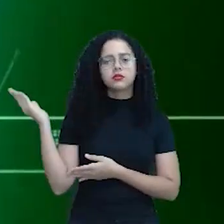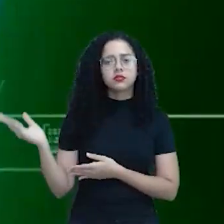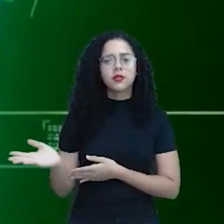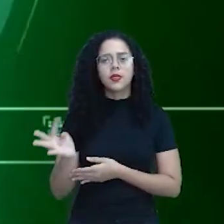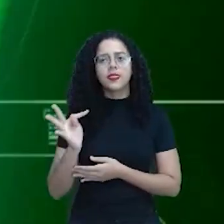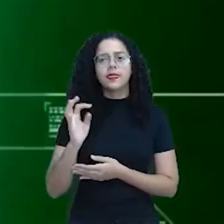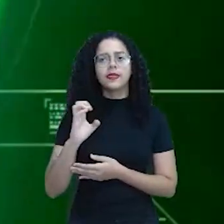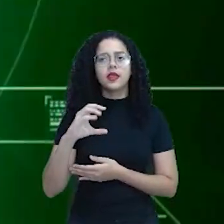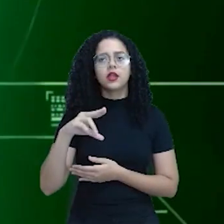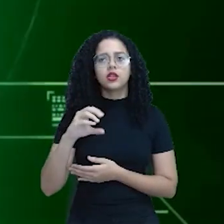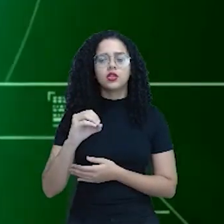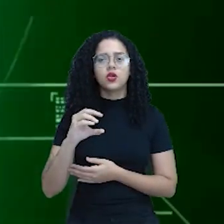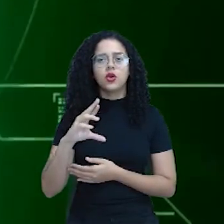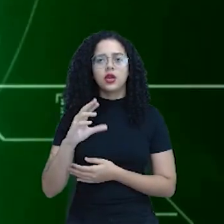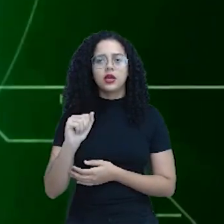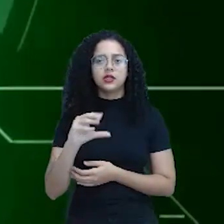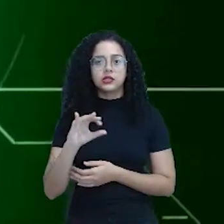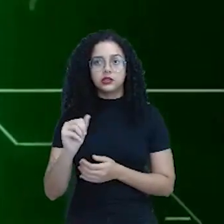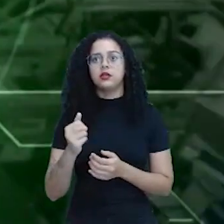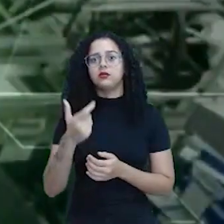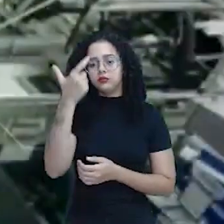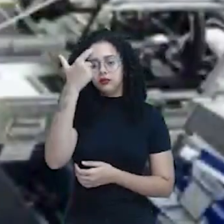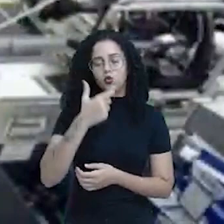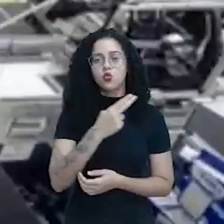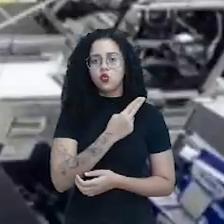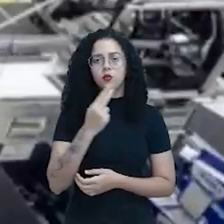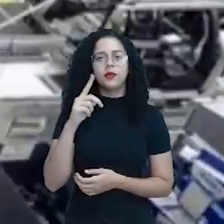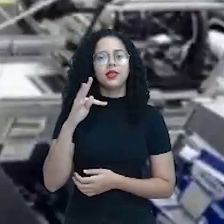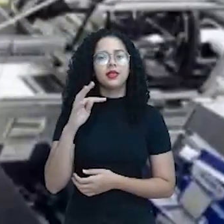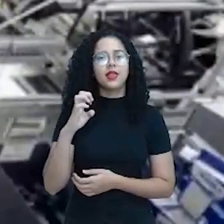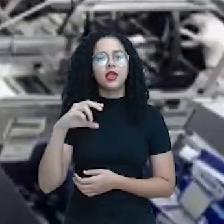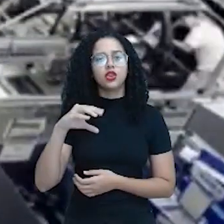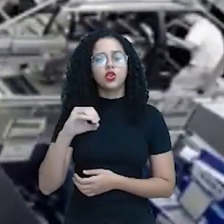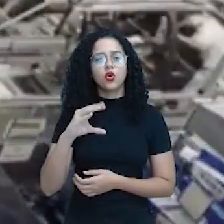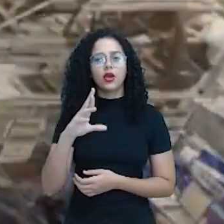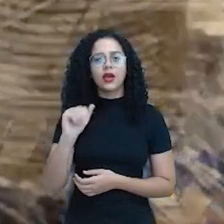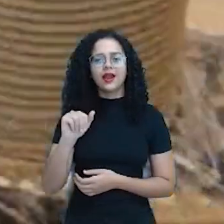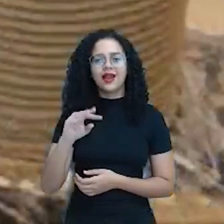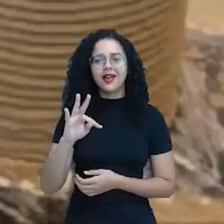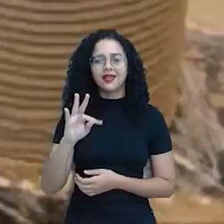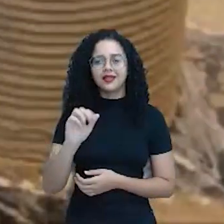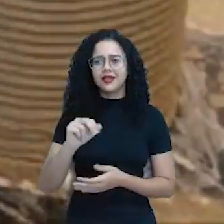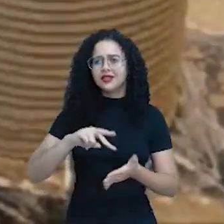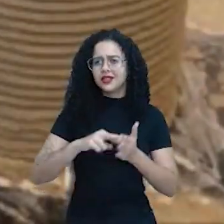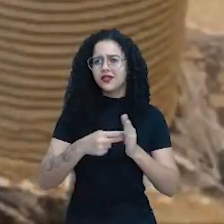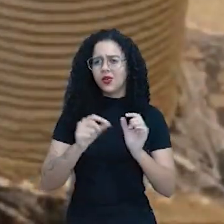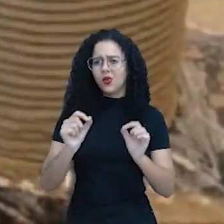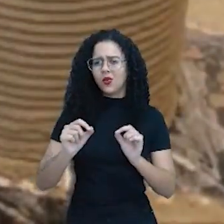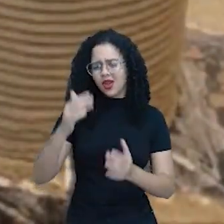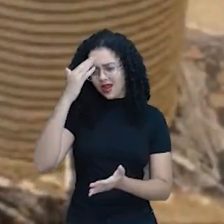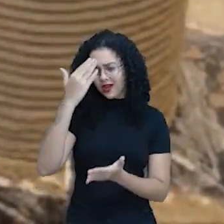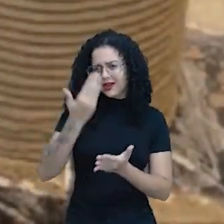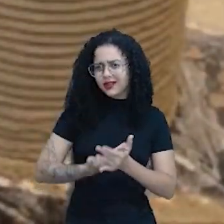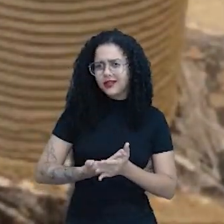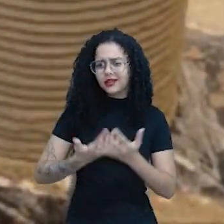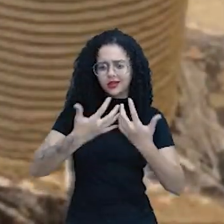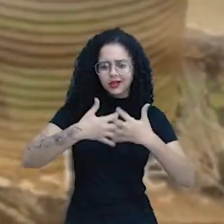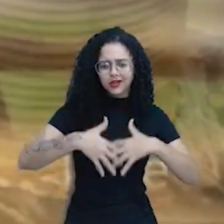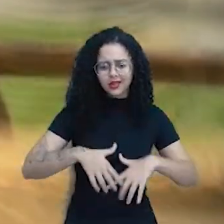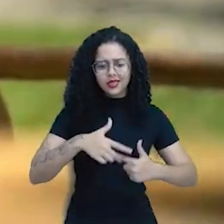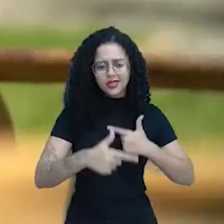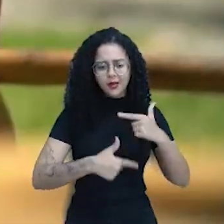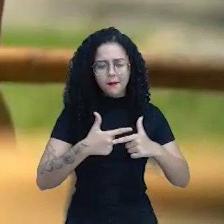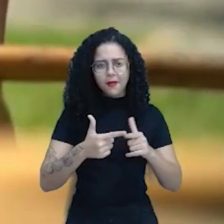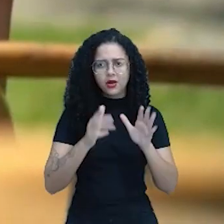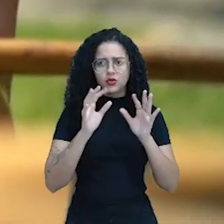tecnocracia, é chamado de tecnocrata. E esses acreditam que com a mecanização do trabalho total, por